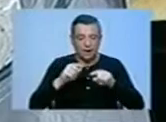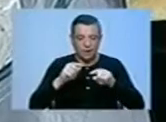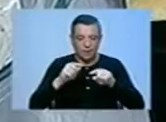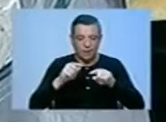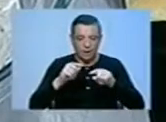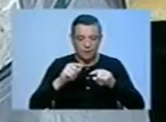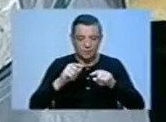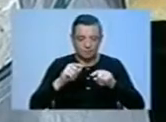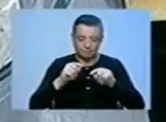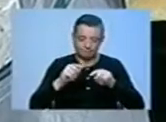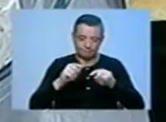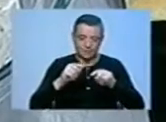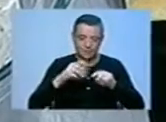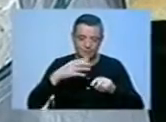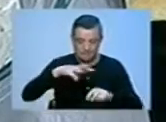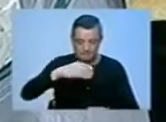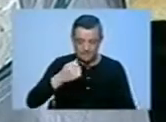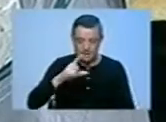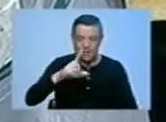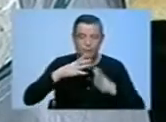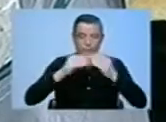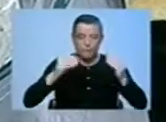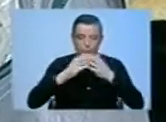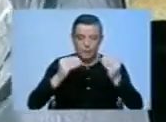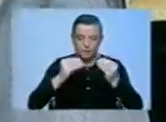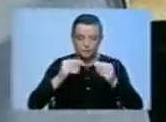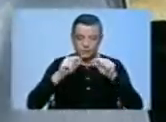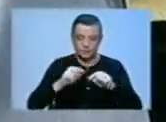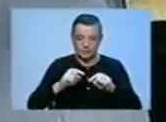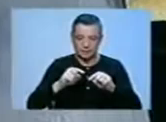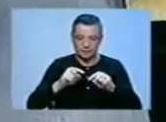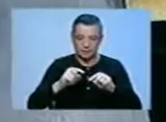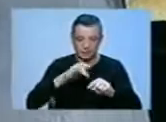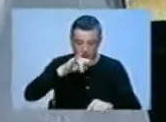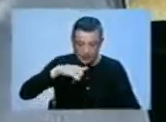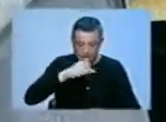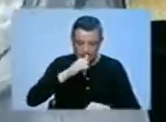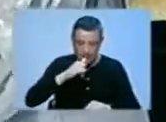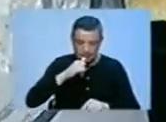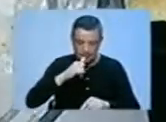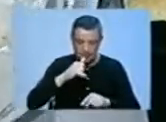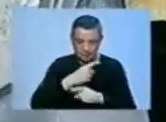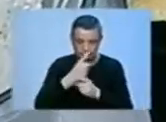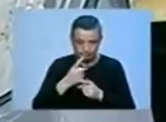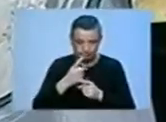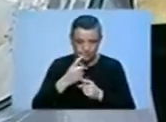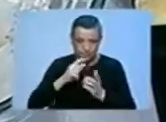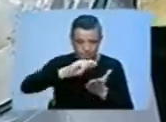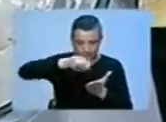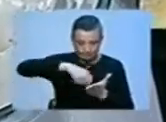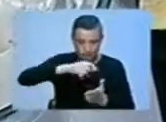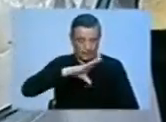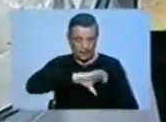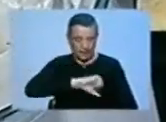nos nossos mil folhas vamos envolver as natas batidas com a baunilha no caixão